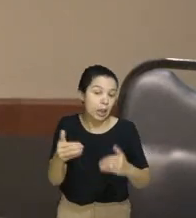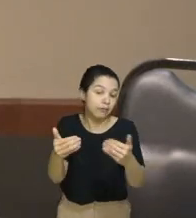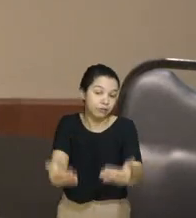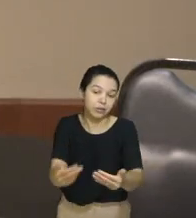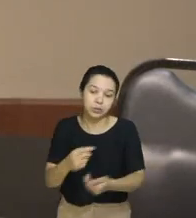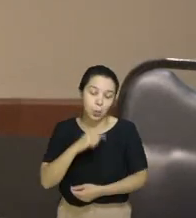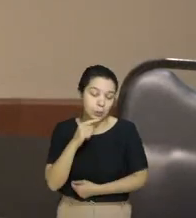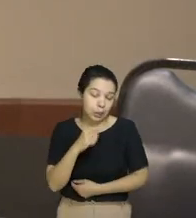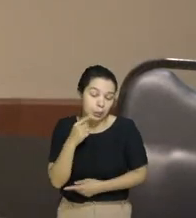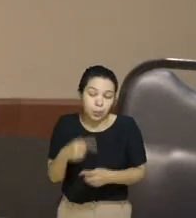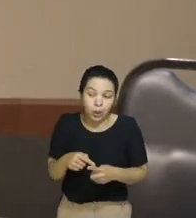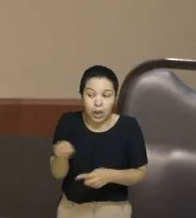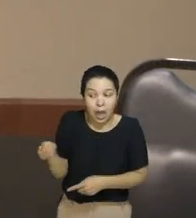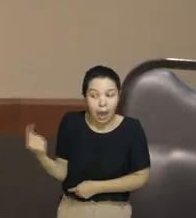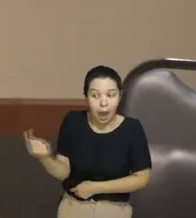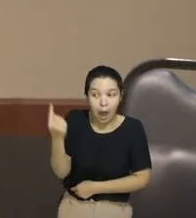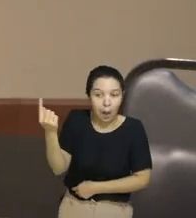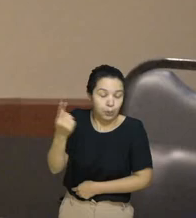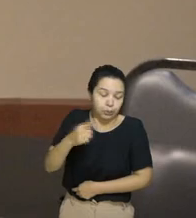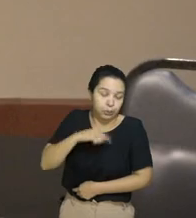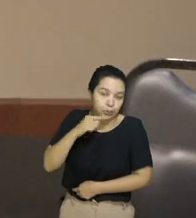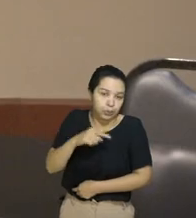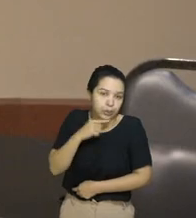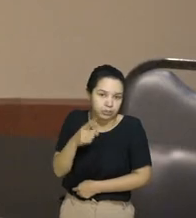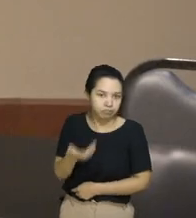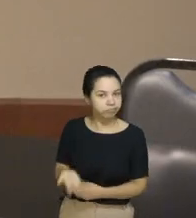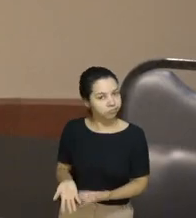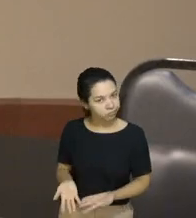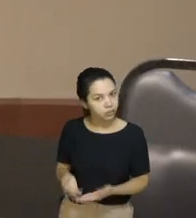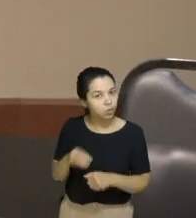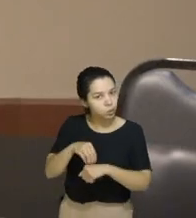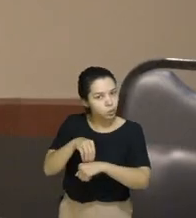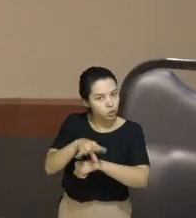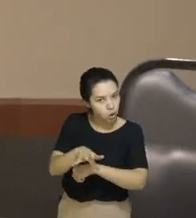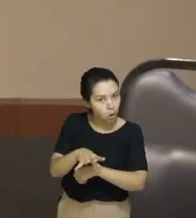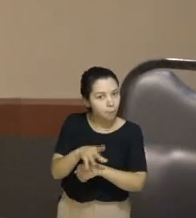dá. Então, sugestão para os professores que estão aqui.